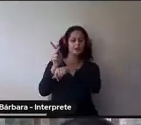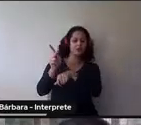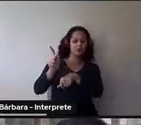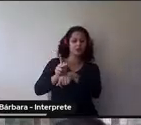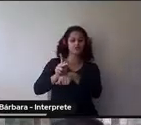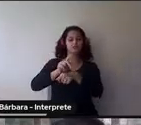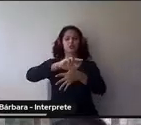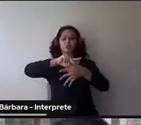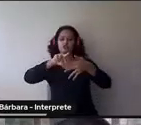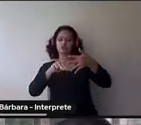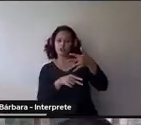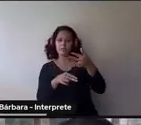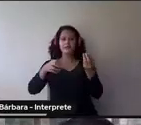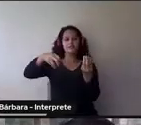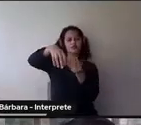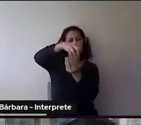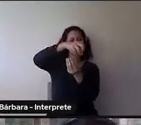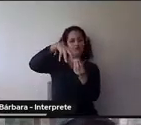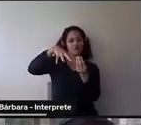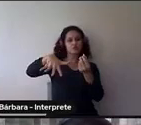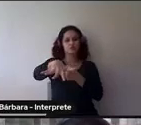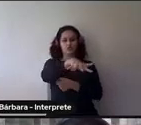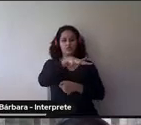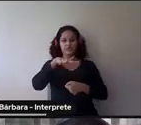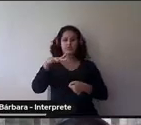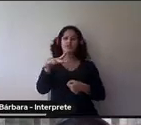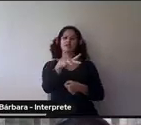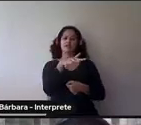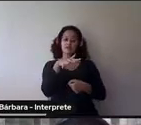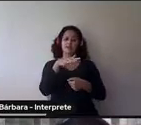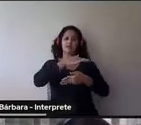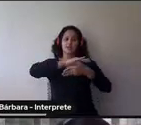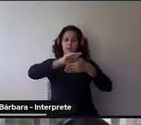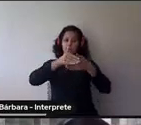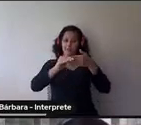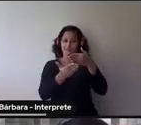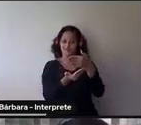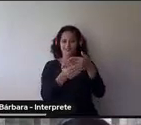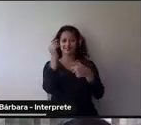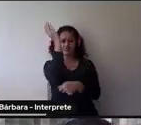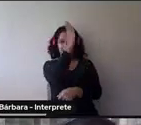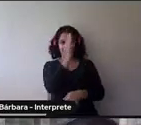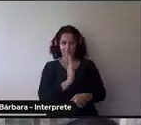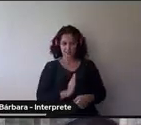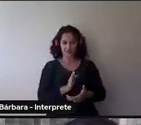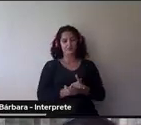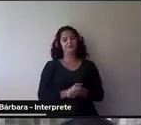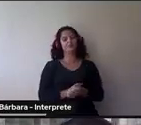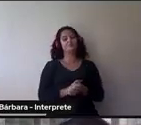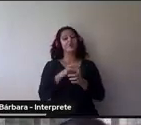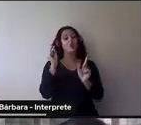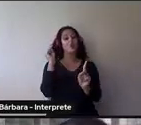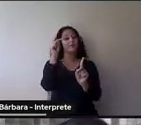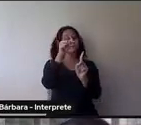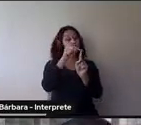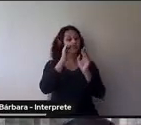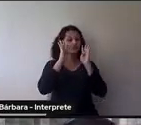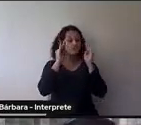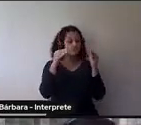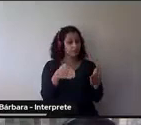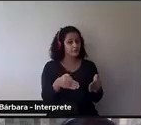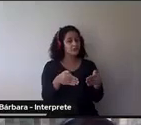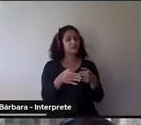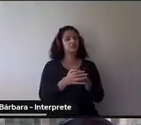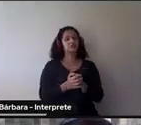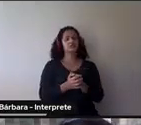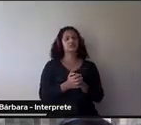ordens, em áreas de Mata Atlântica do Brasil. Os objetivos específicos foram realizados era delimitar